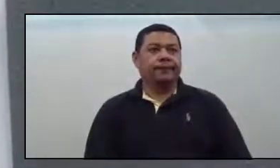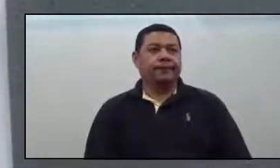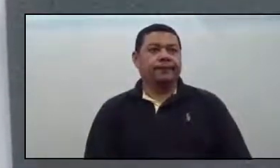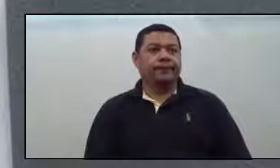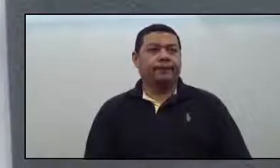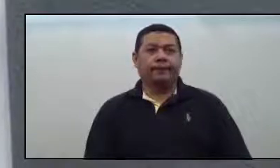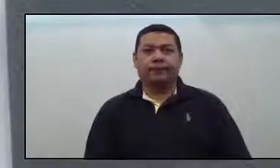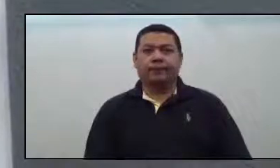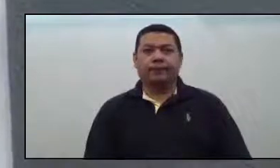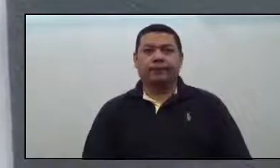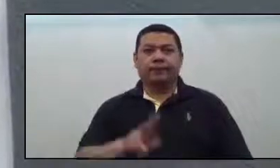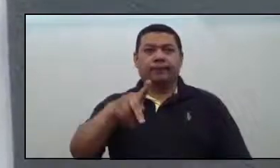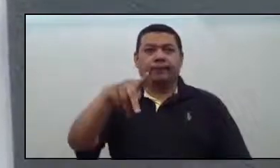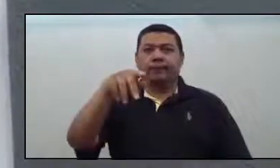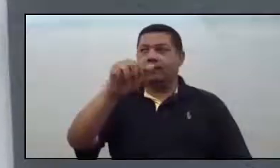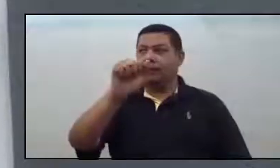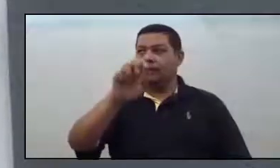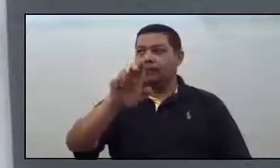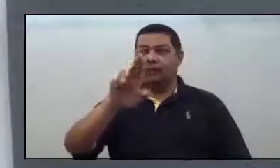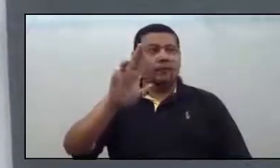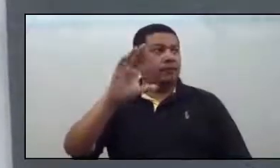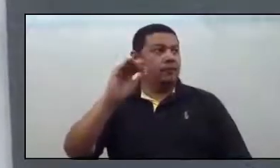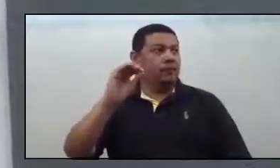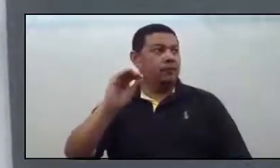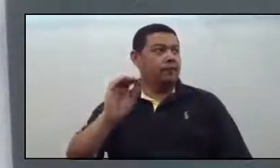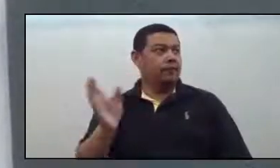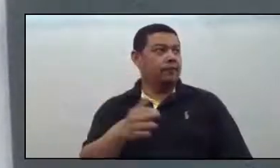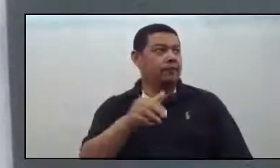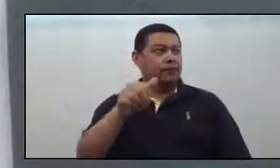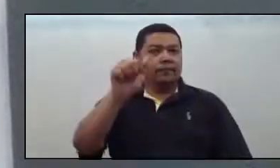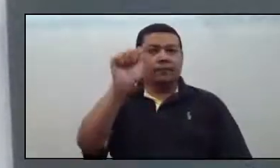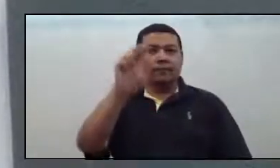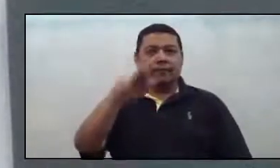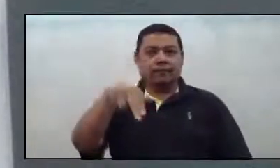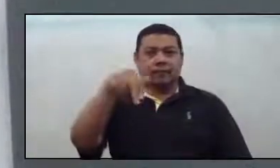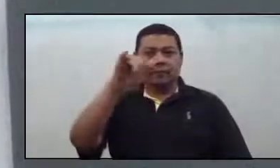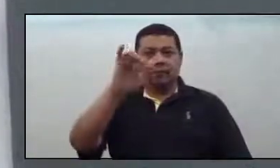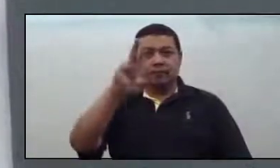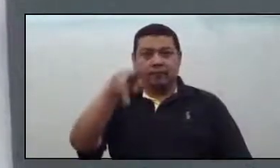Paulo Aquino, assessor do deputado Ezequiel Neiva,